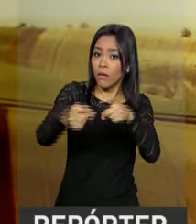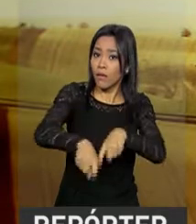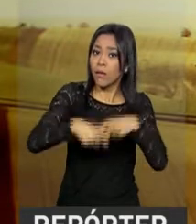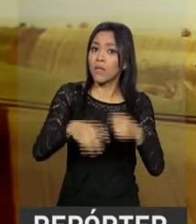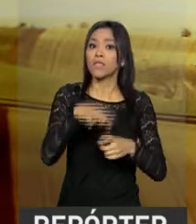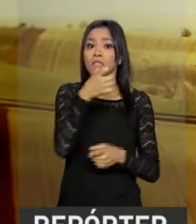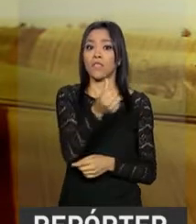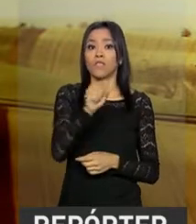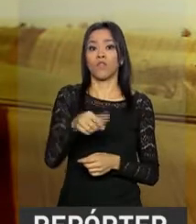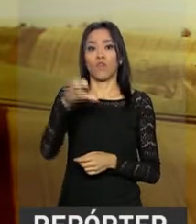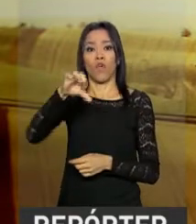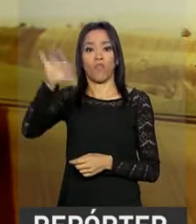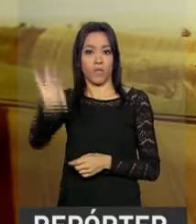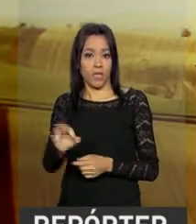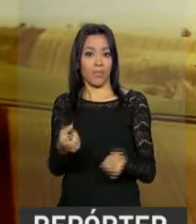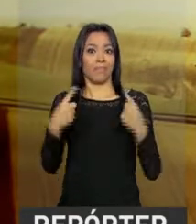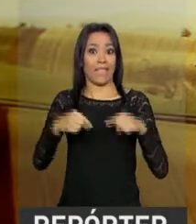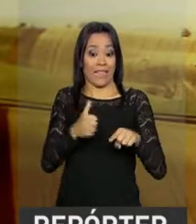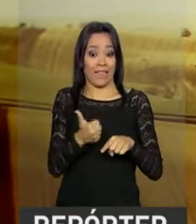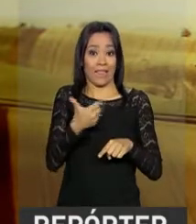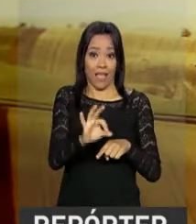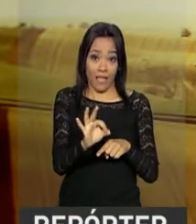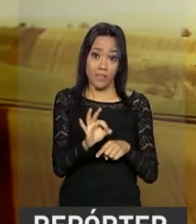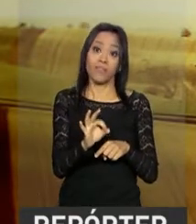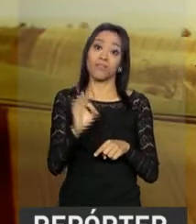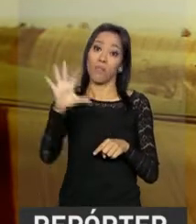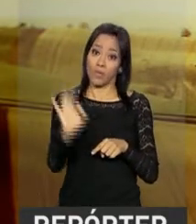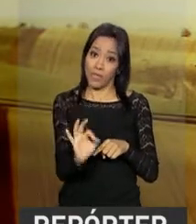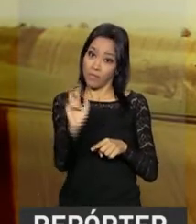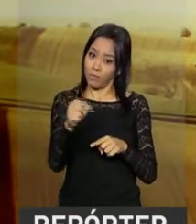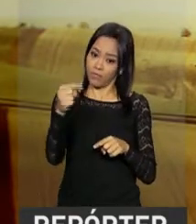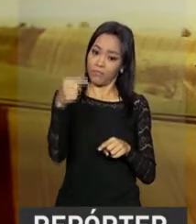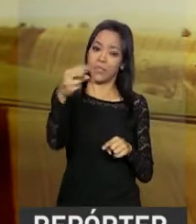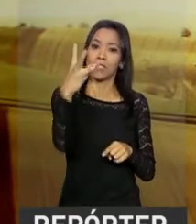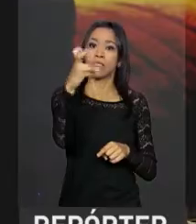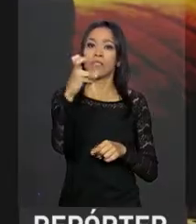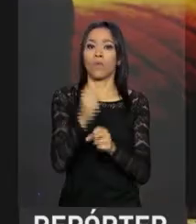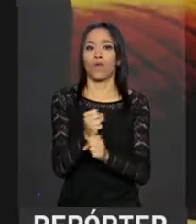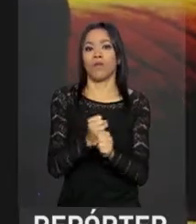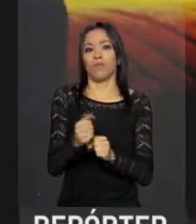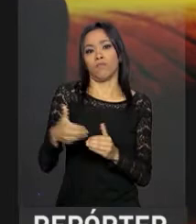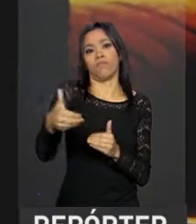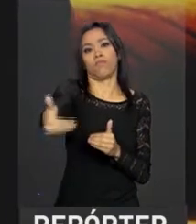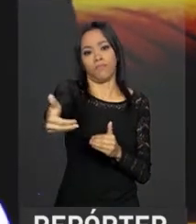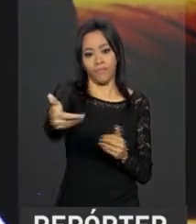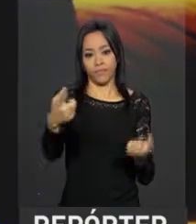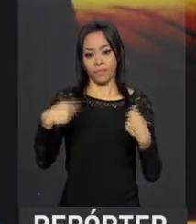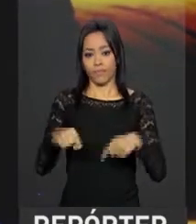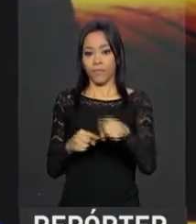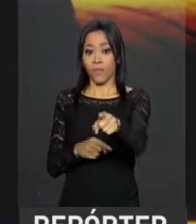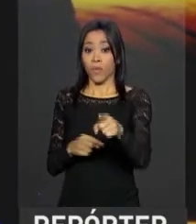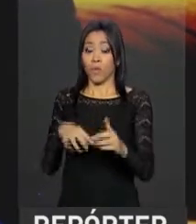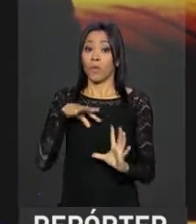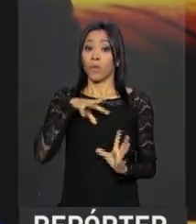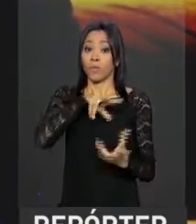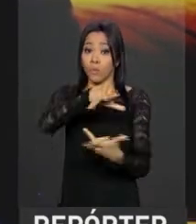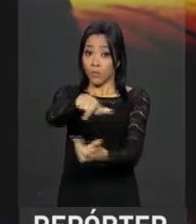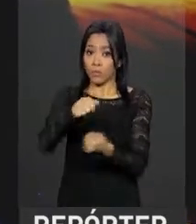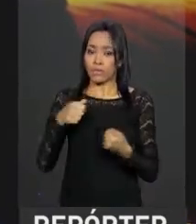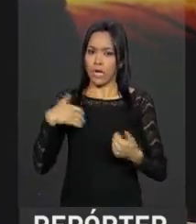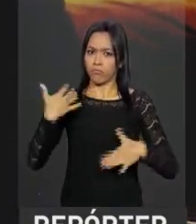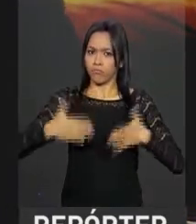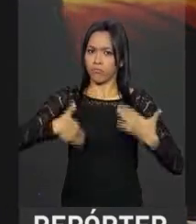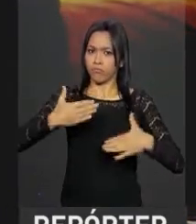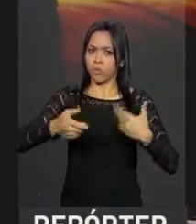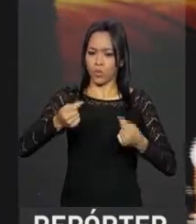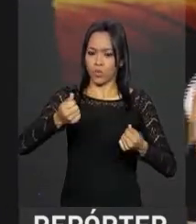6,9 por cento para 10 por cento nos próximos cinco anos o mundo vai acontecer lá na nossa região está crescendo